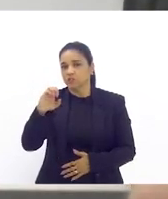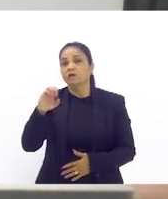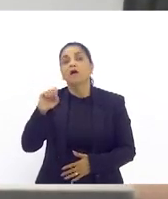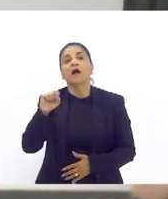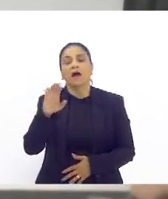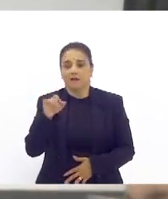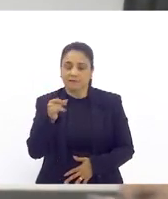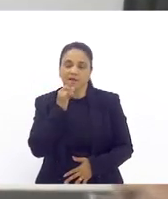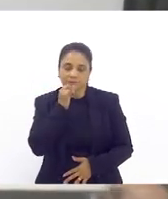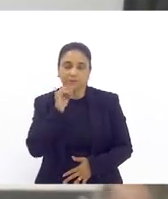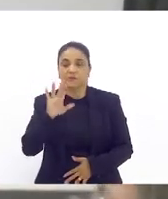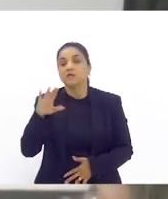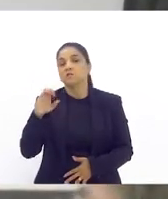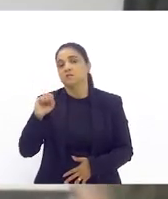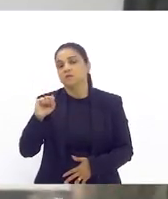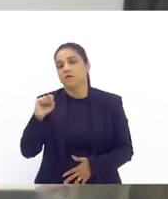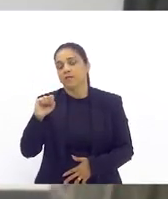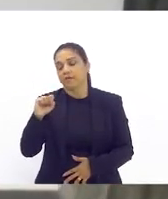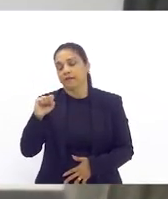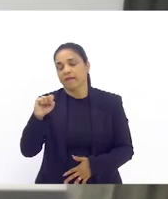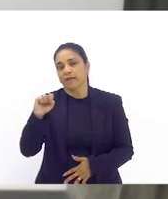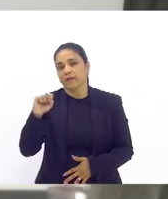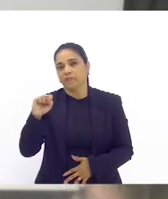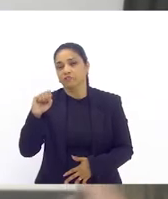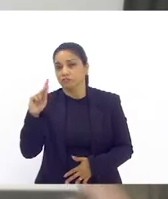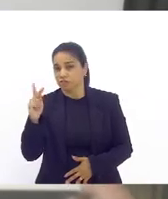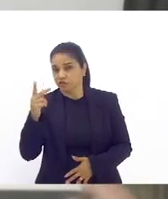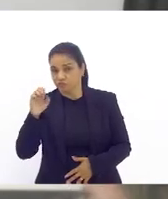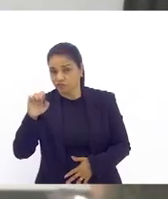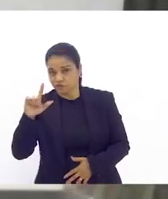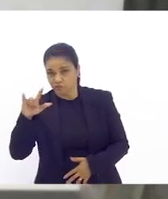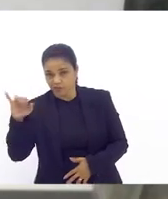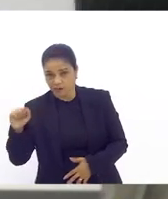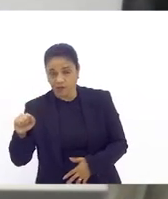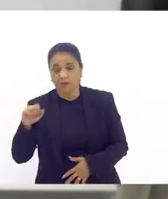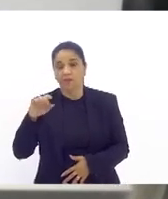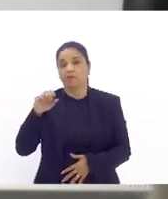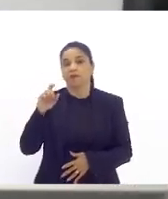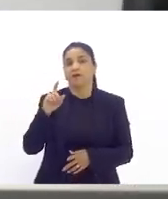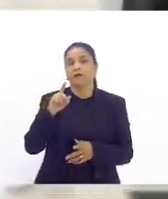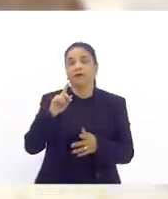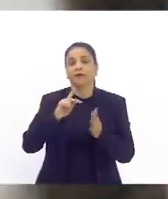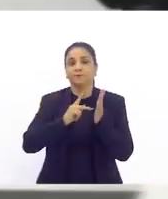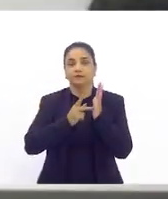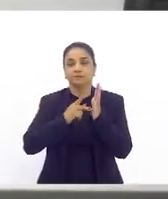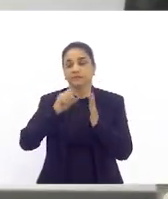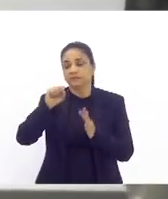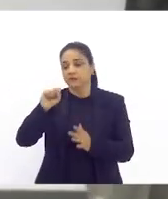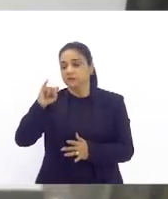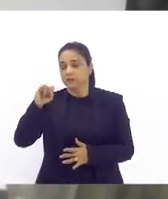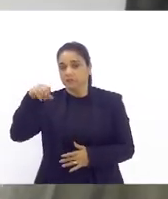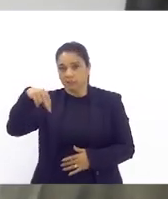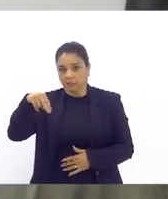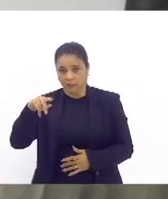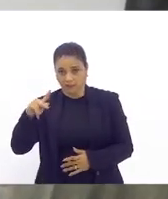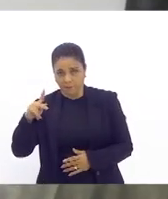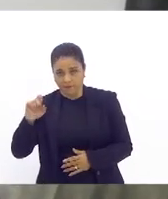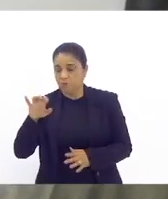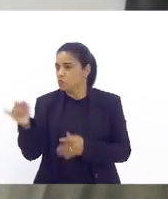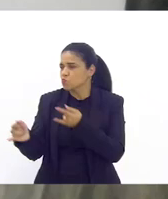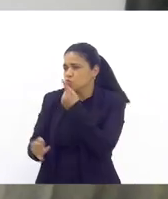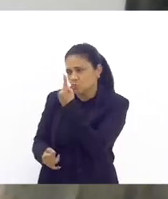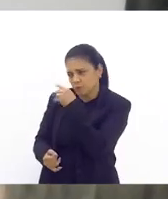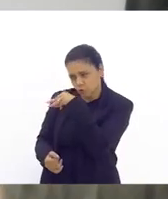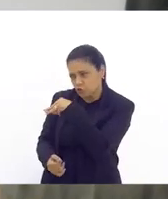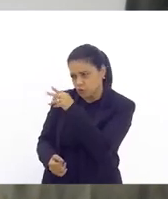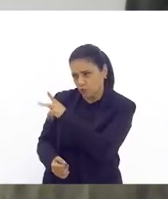sinepe querem fazer o uso da fala não só um minutinho professora nós vamos aqui primeiro